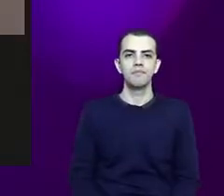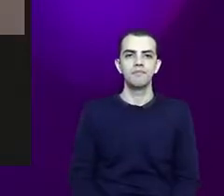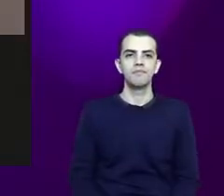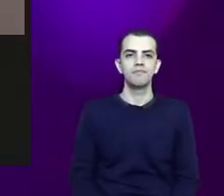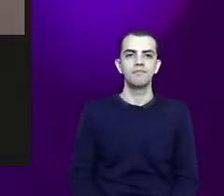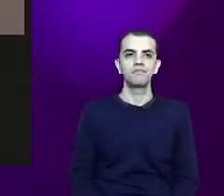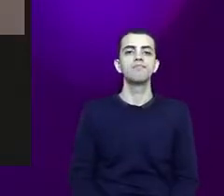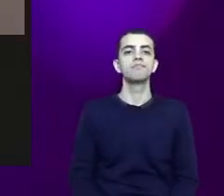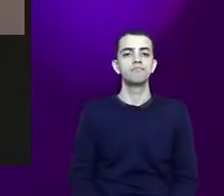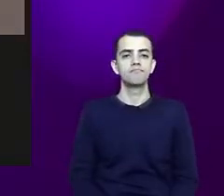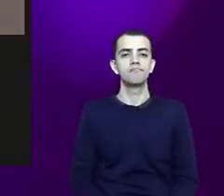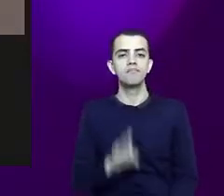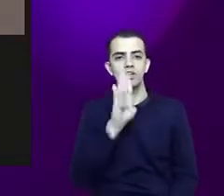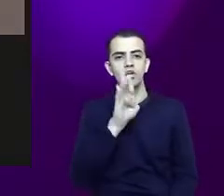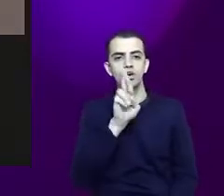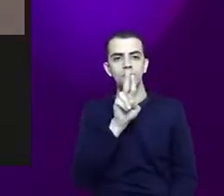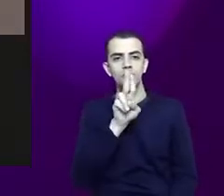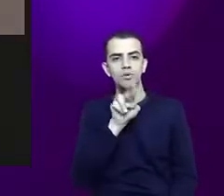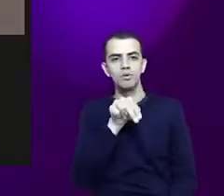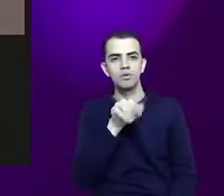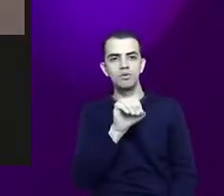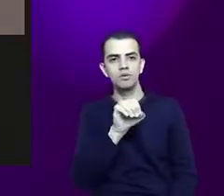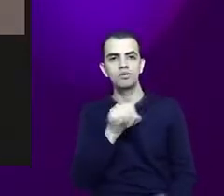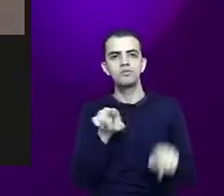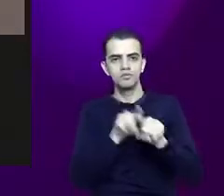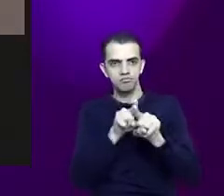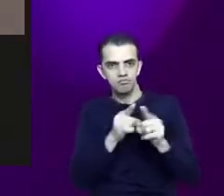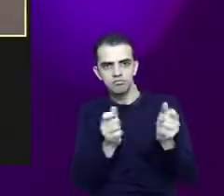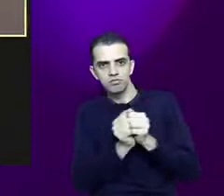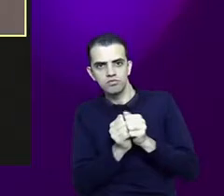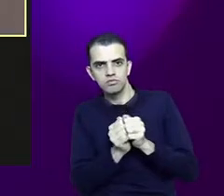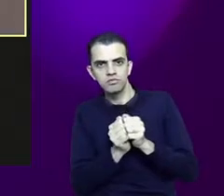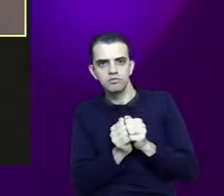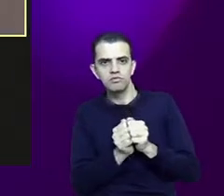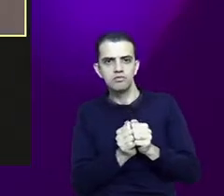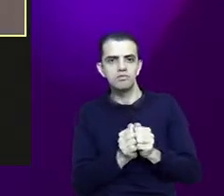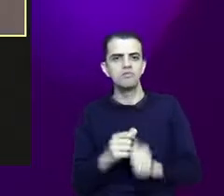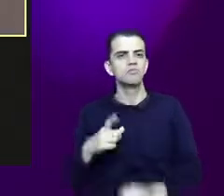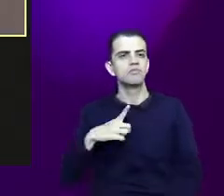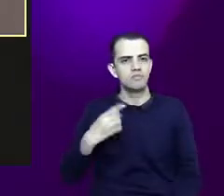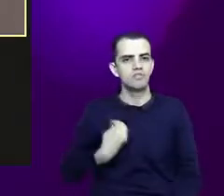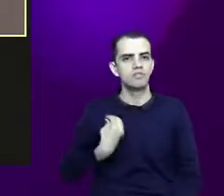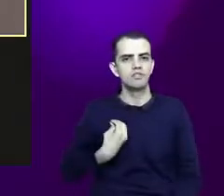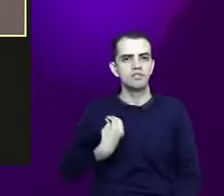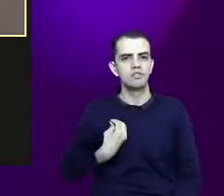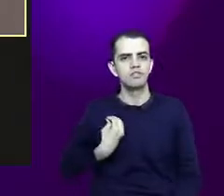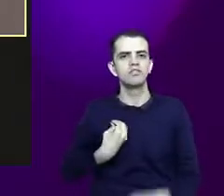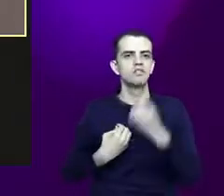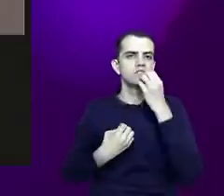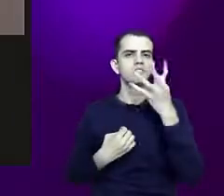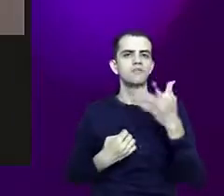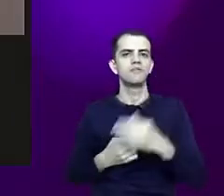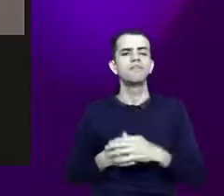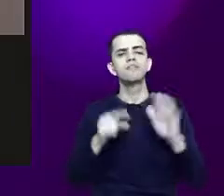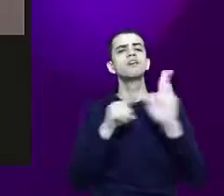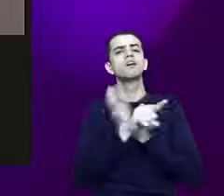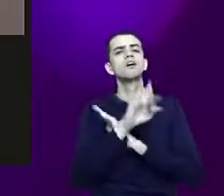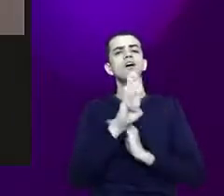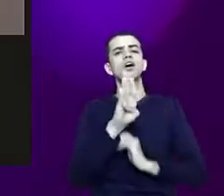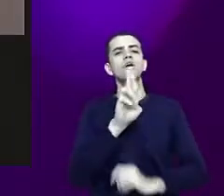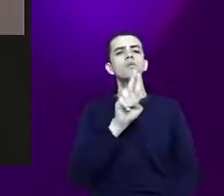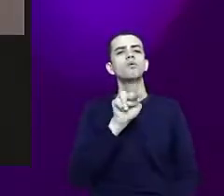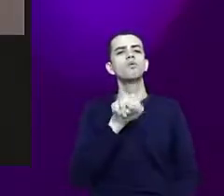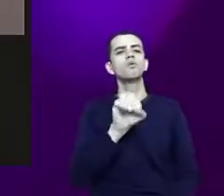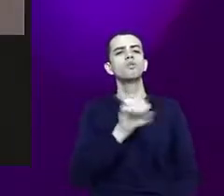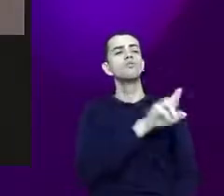O Bruno está participando também, Oswaldo? Ah, está aqui também. Estou aqui, doutor César. Ô, Bruno, você responderia